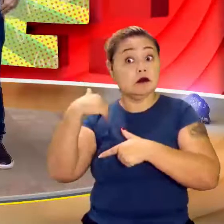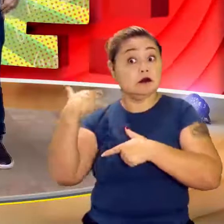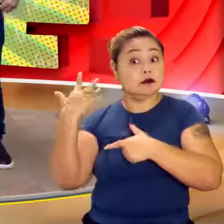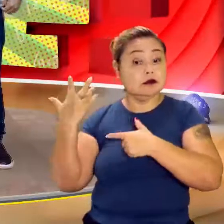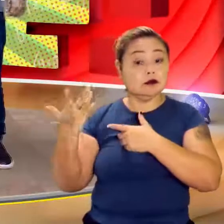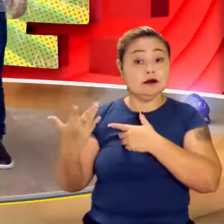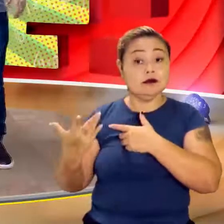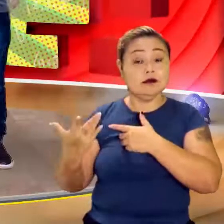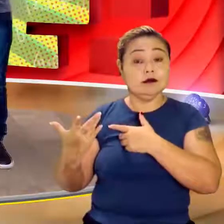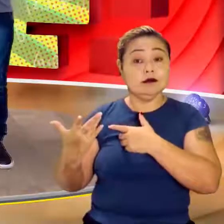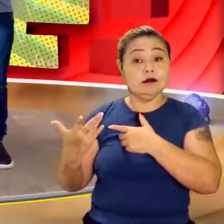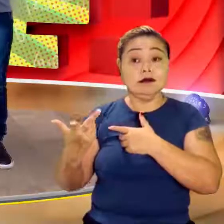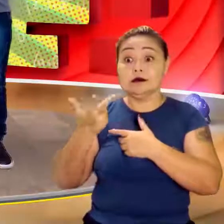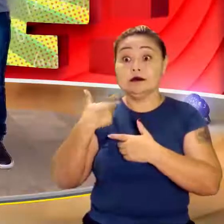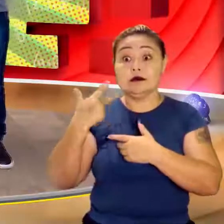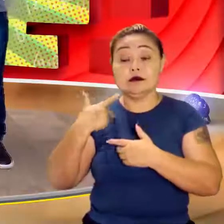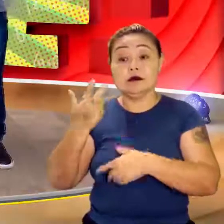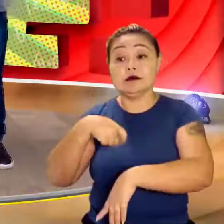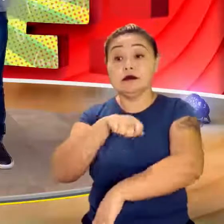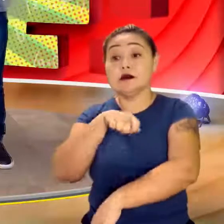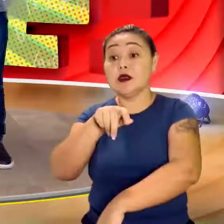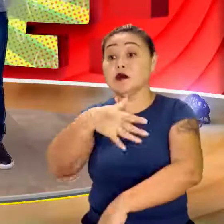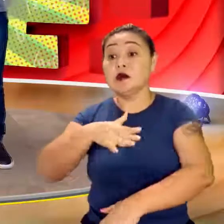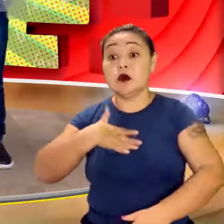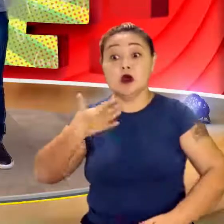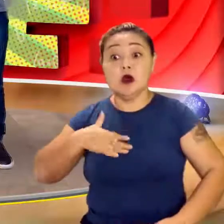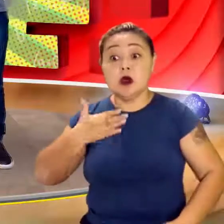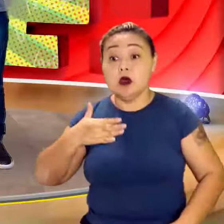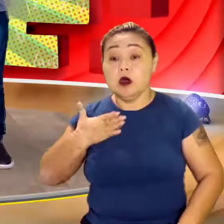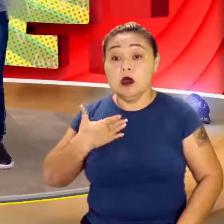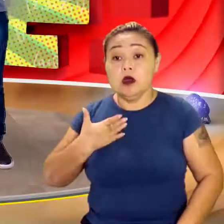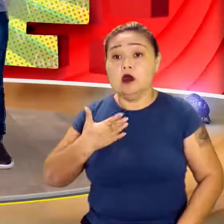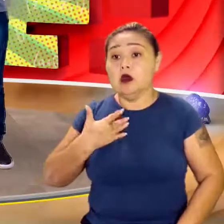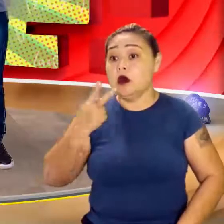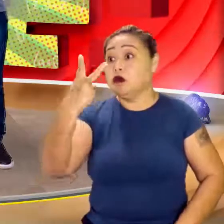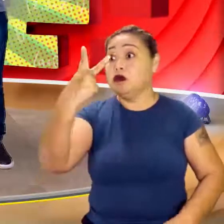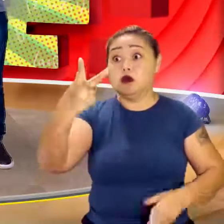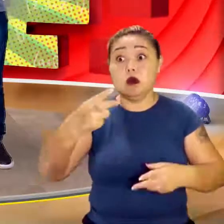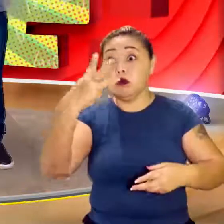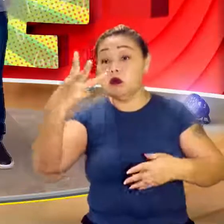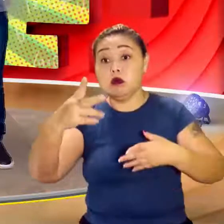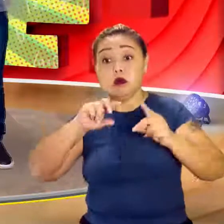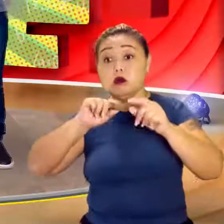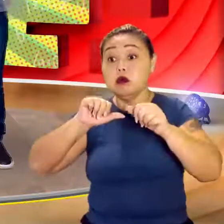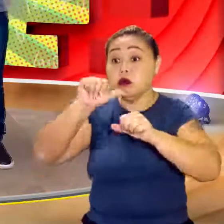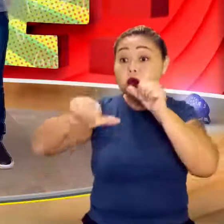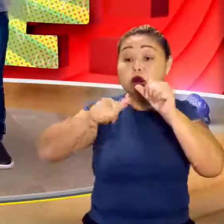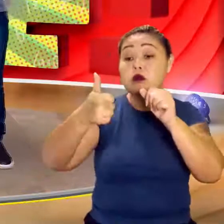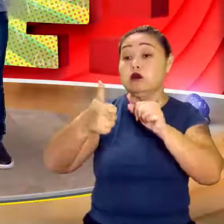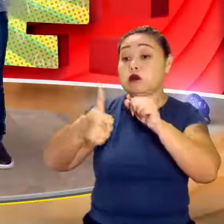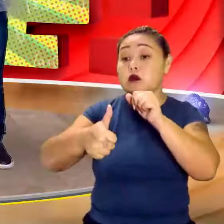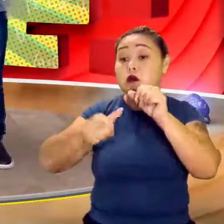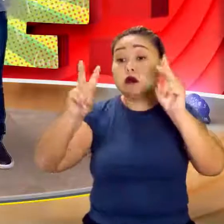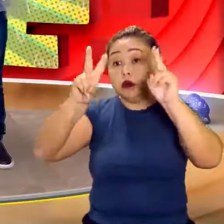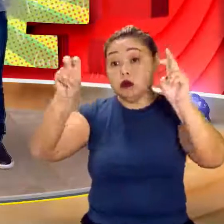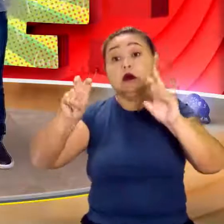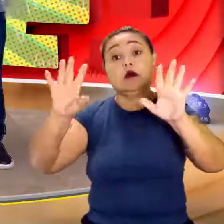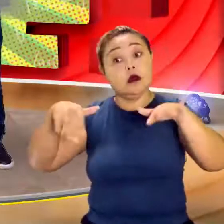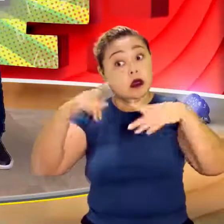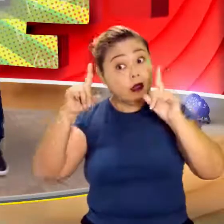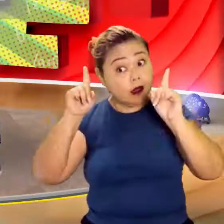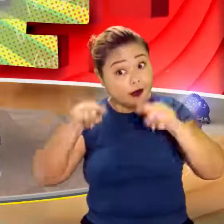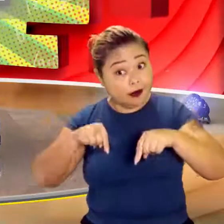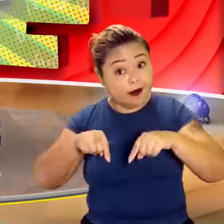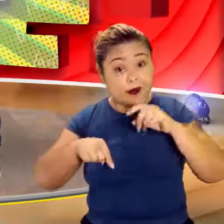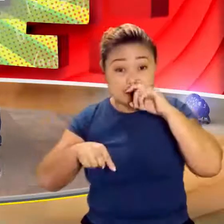aí. Daí eles começam a ficar assustados. Meu Deus, professor, mas assim, 2 aulas, 3 aulas, a troca de assunto. Nós...